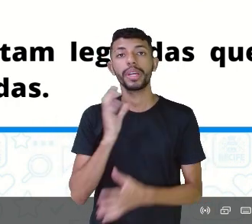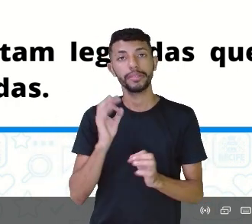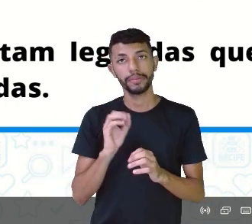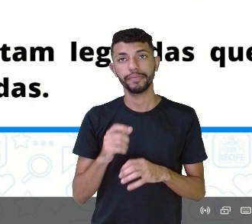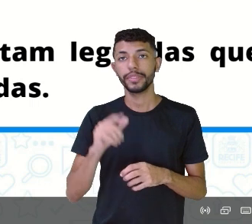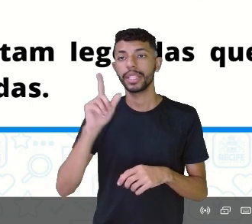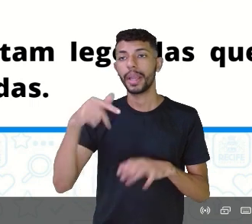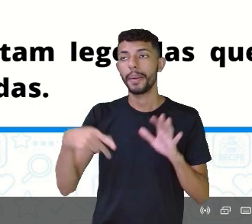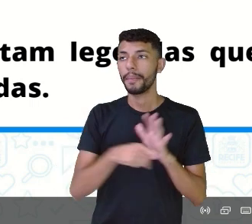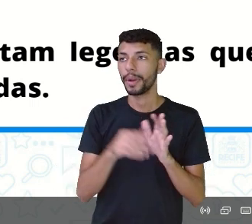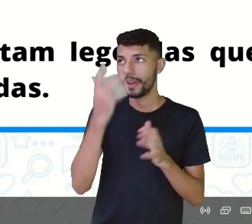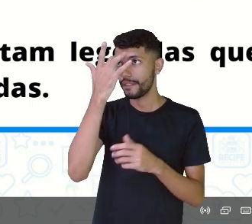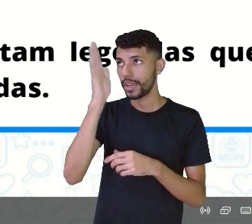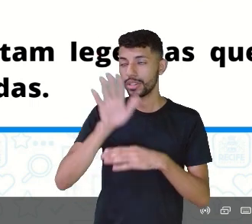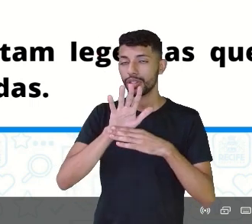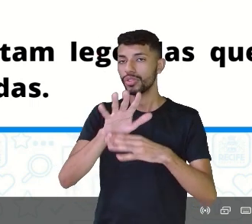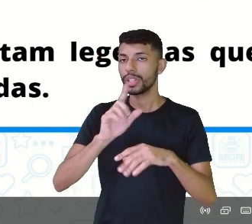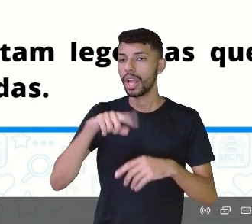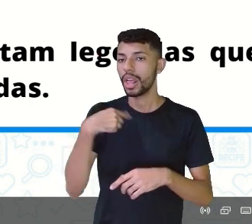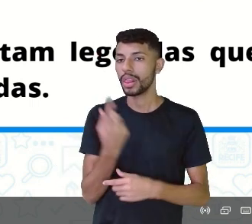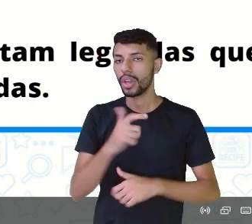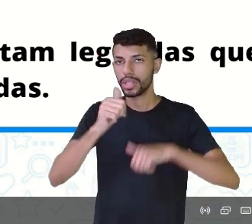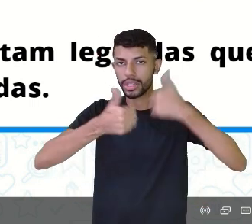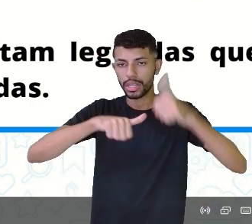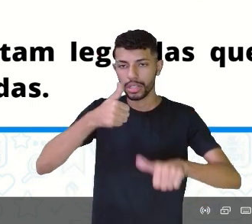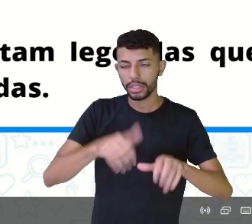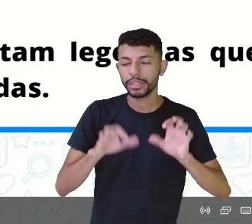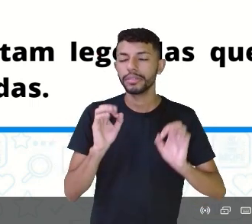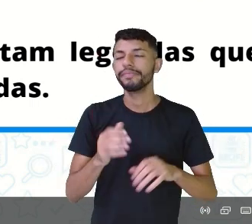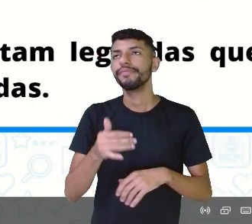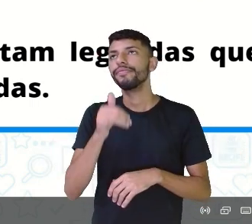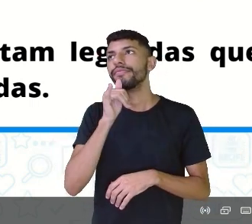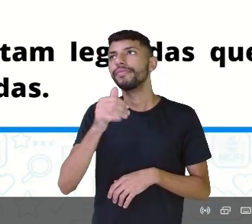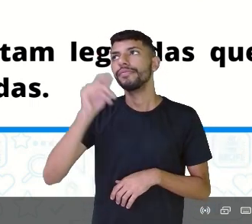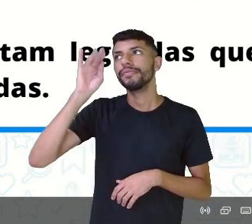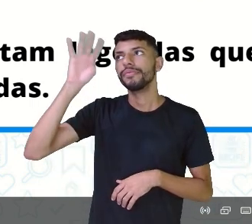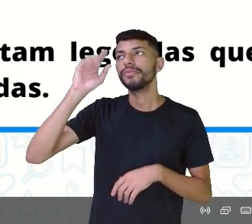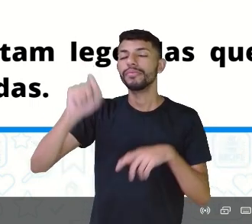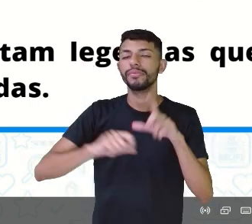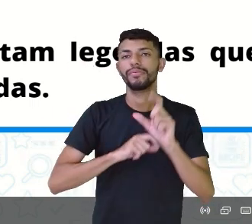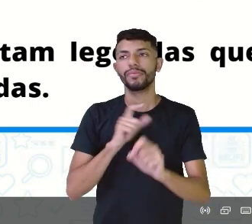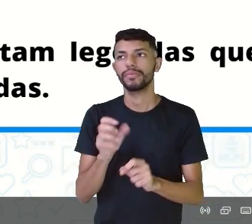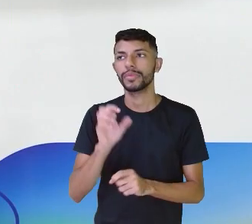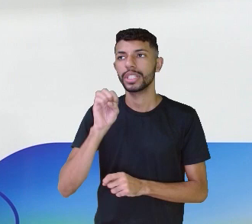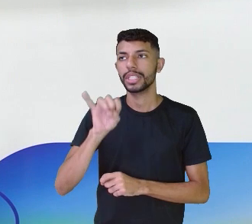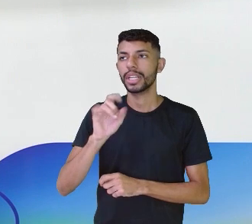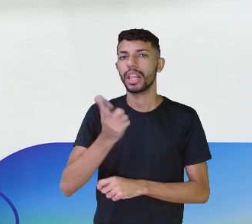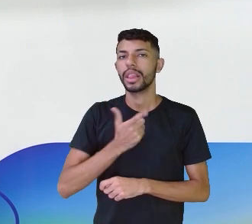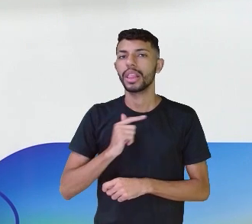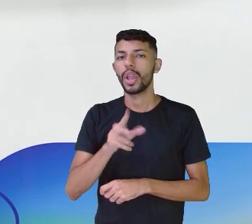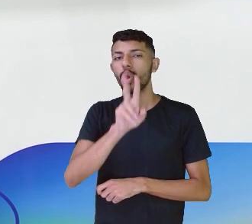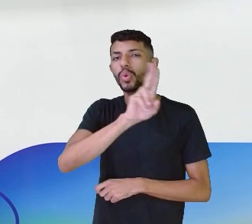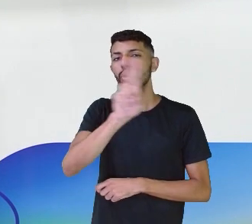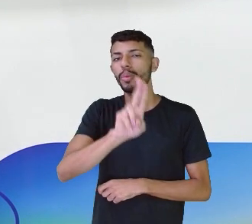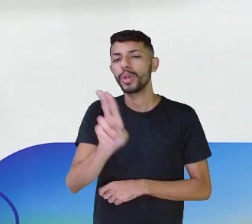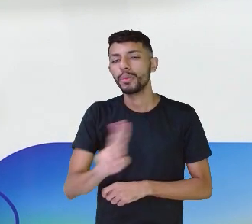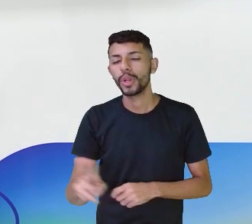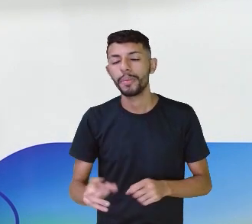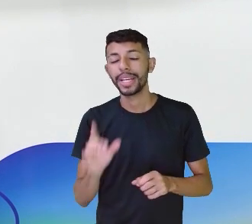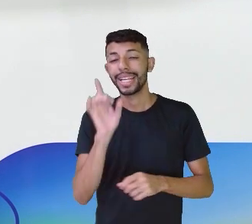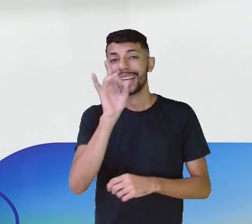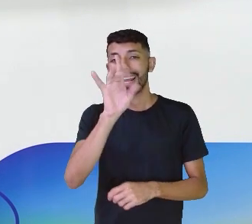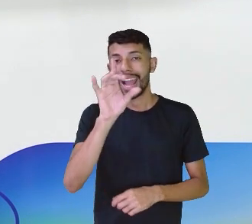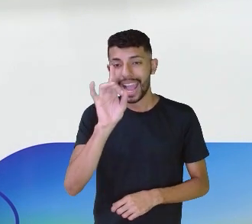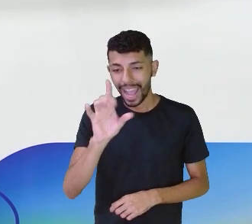para facilitar a nossa análise. Imagina se eu colocasse o nome de cada aluno da escola Deus é Amor